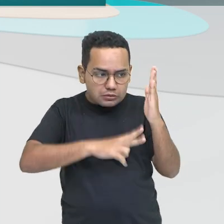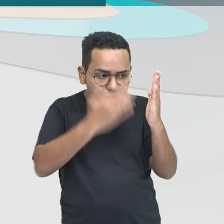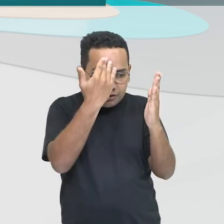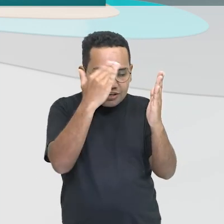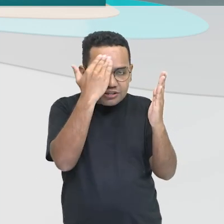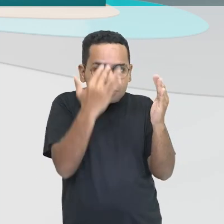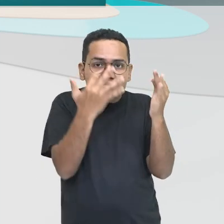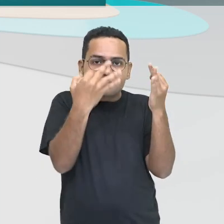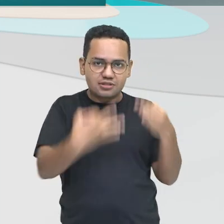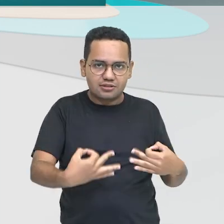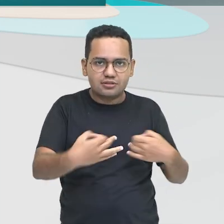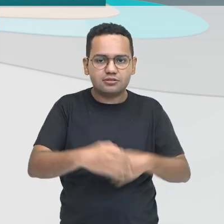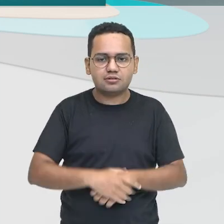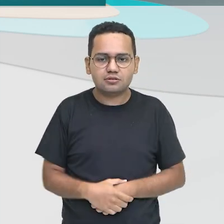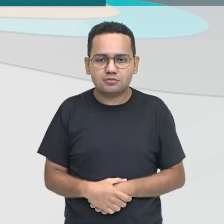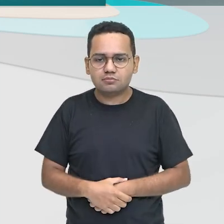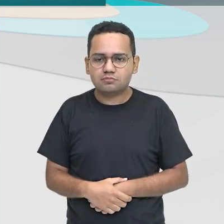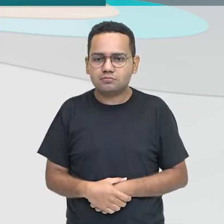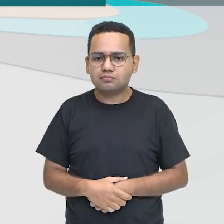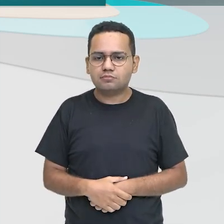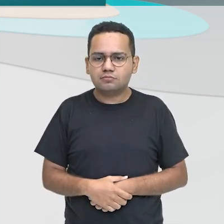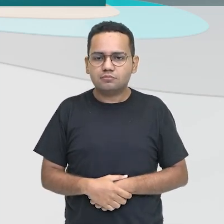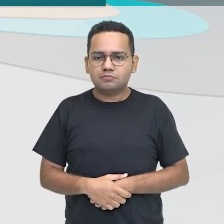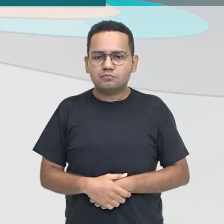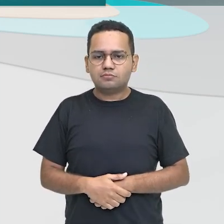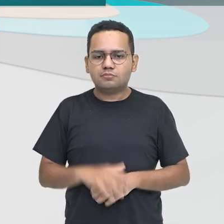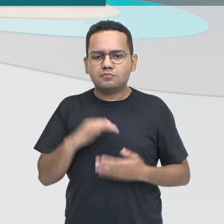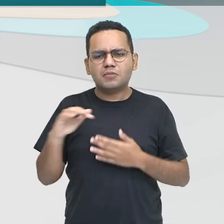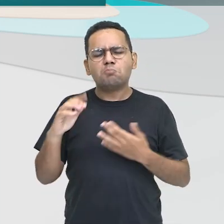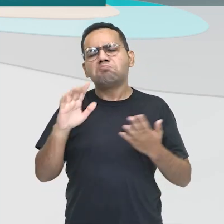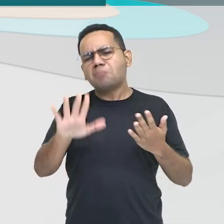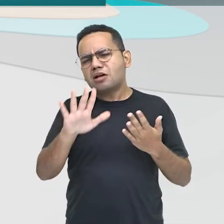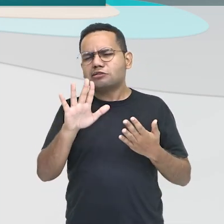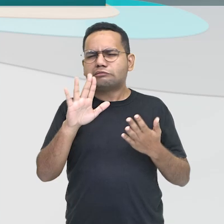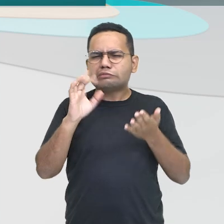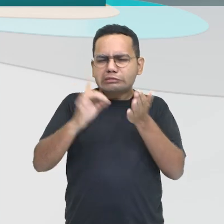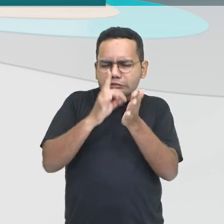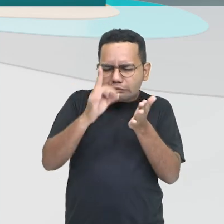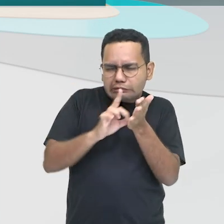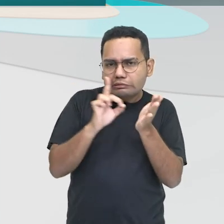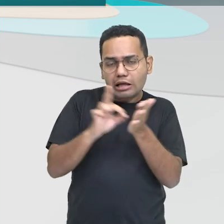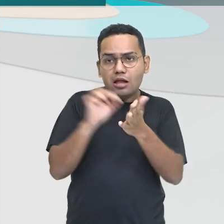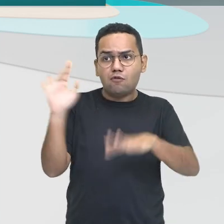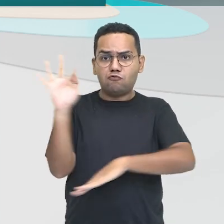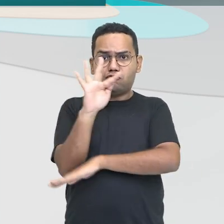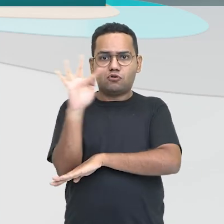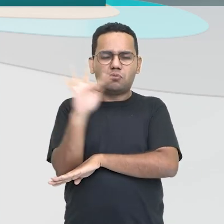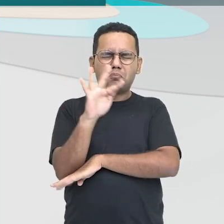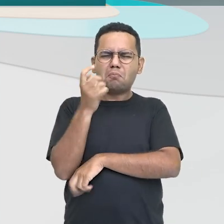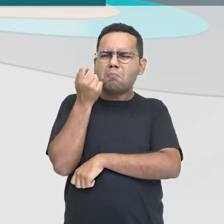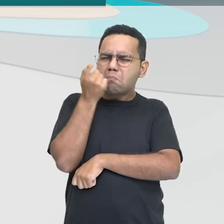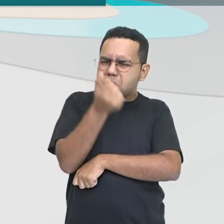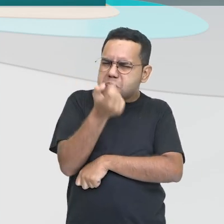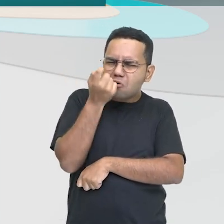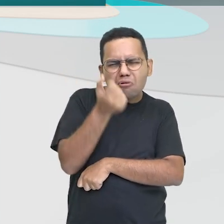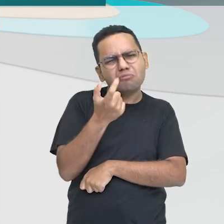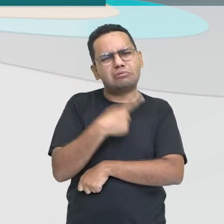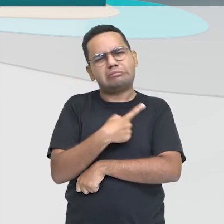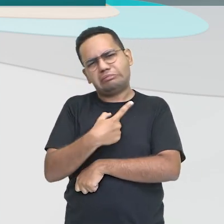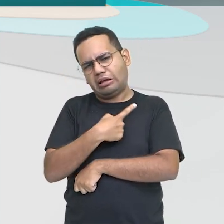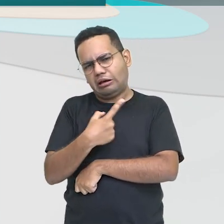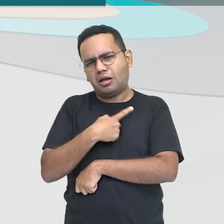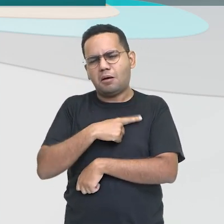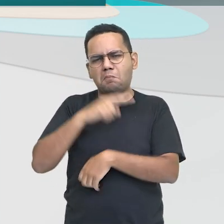texto. Dificilmente nós temos advérbios dentro dos dicionários. Os dicionários mais comuns, ele não contempla todos os